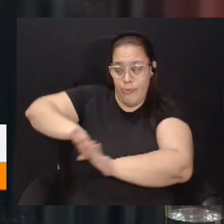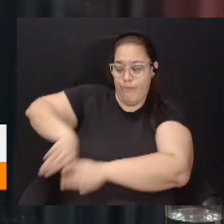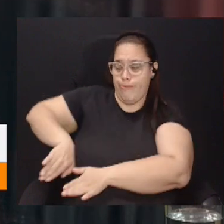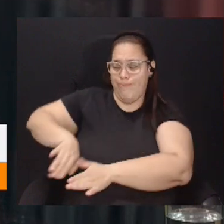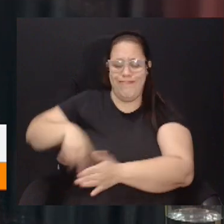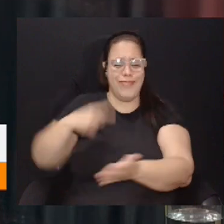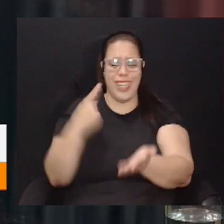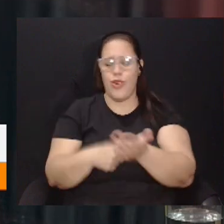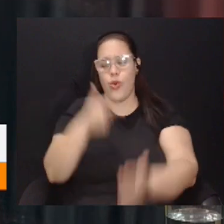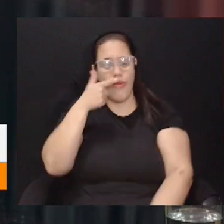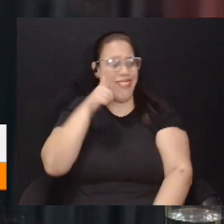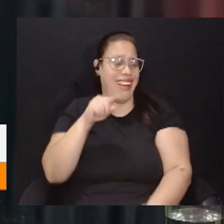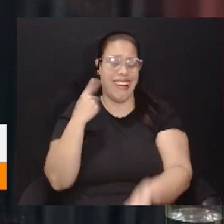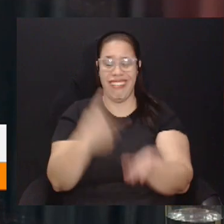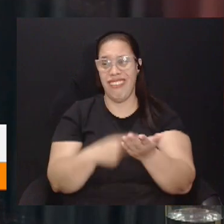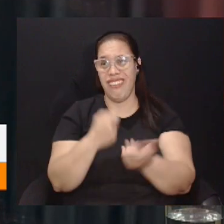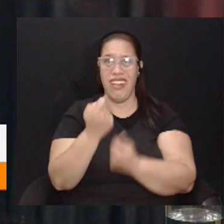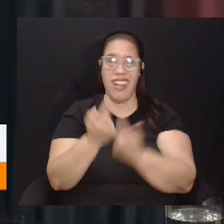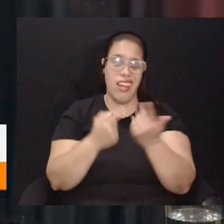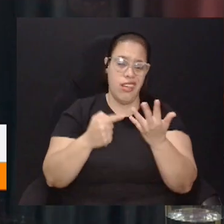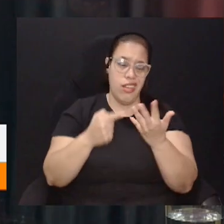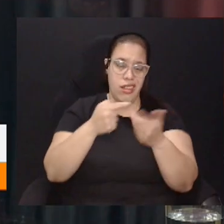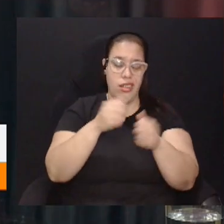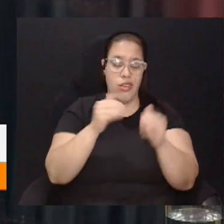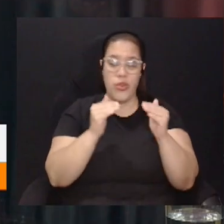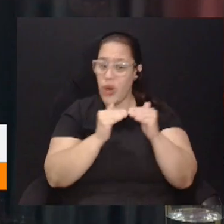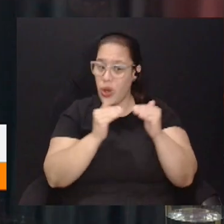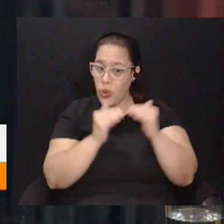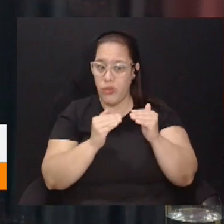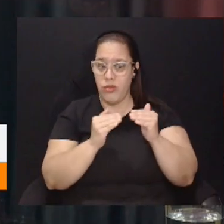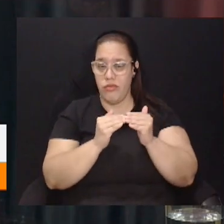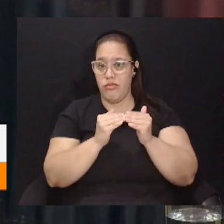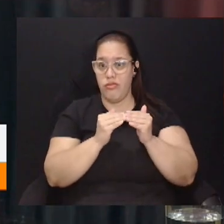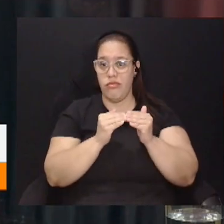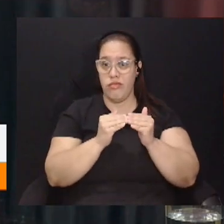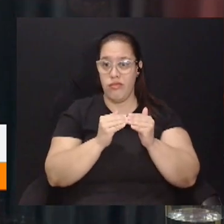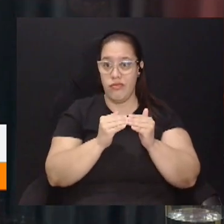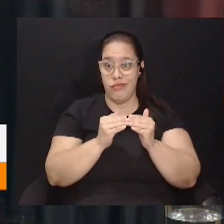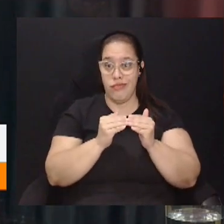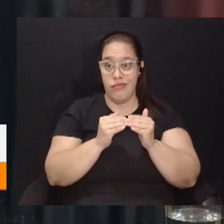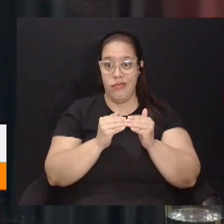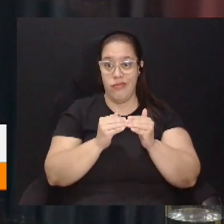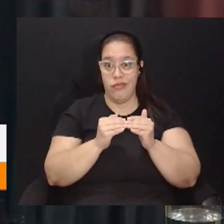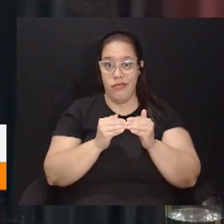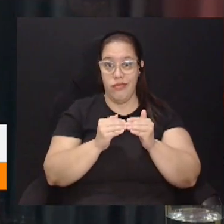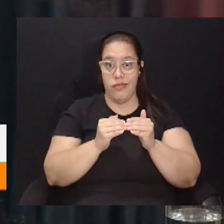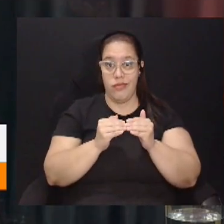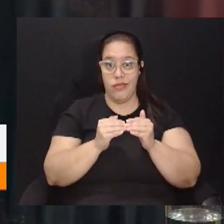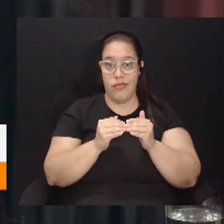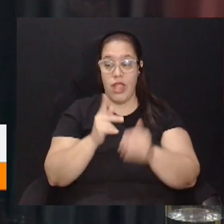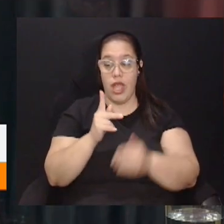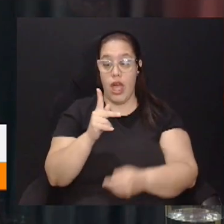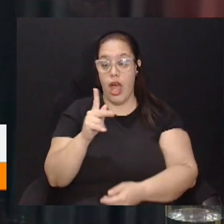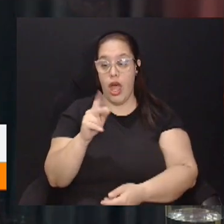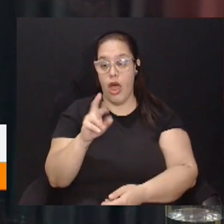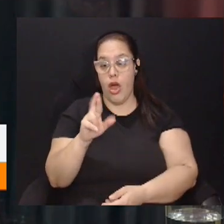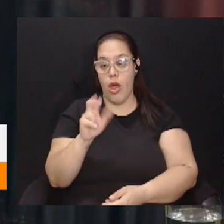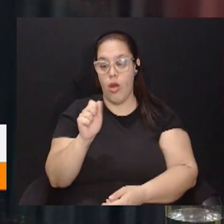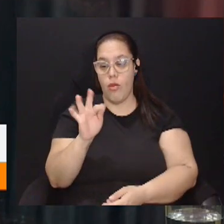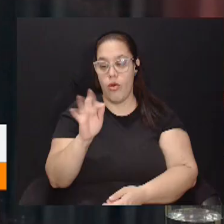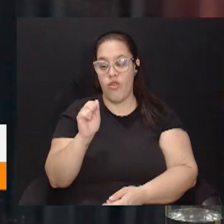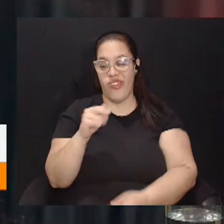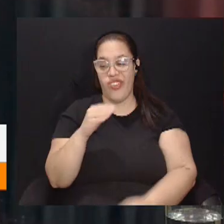coisas estabelecidas no pacto, você começa a profanar aquilo que é